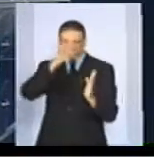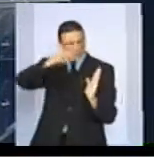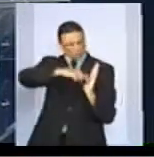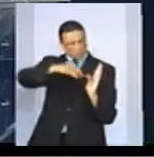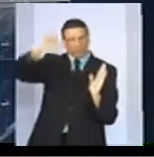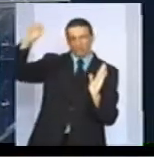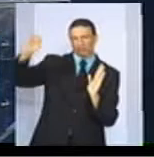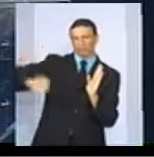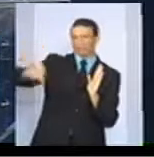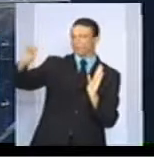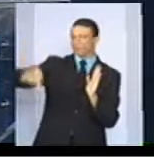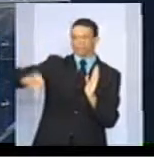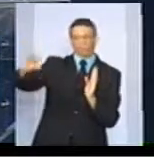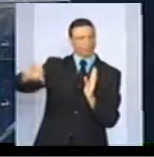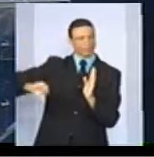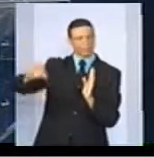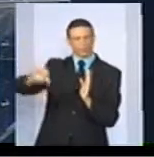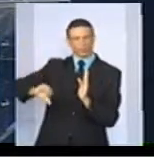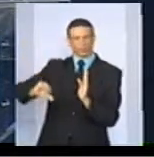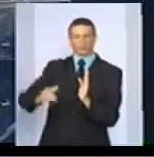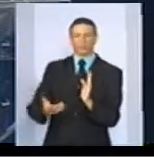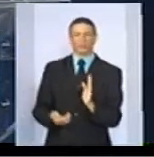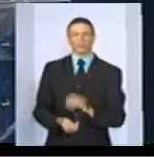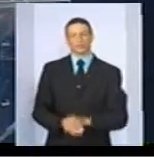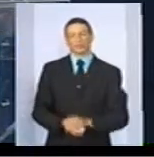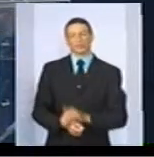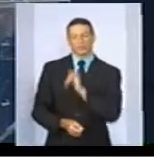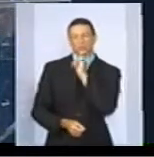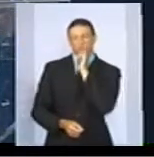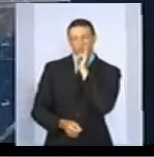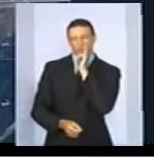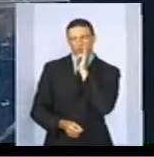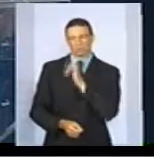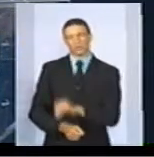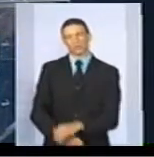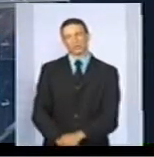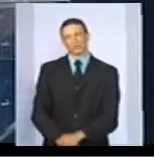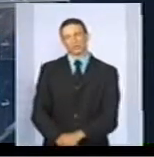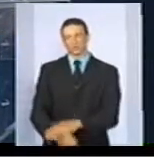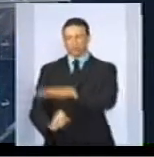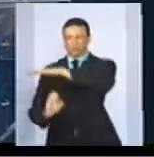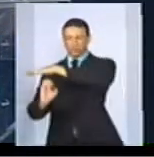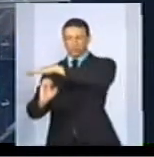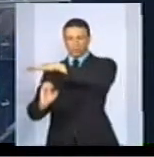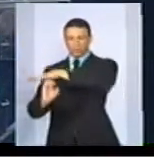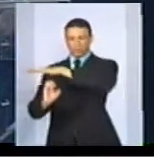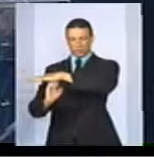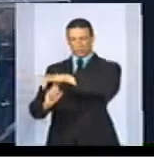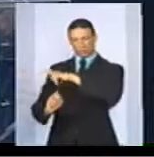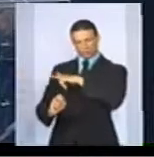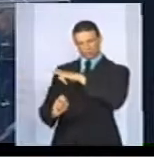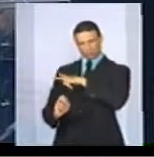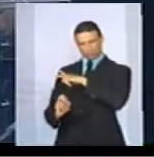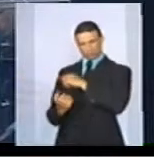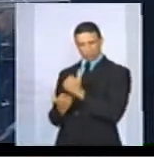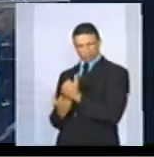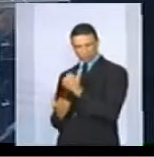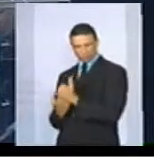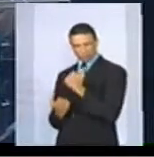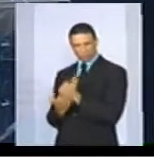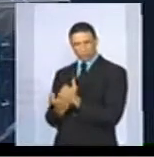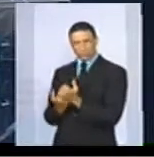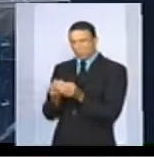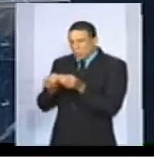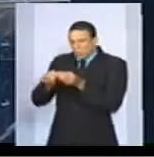negativas no patrimônio consolidado das empresas por nós aqui representadas